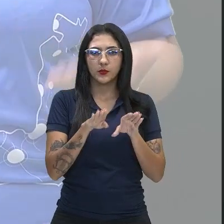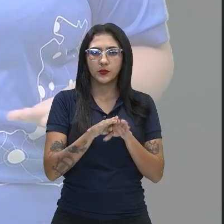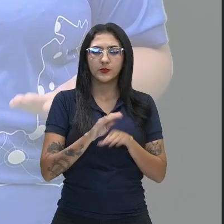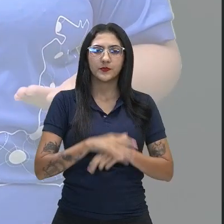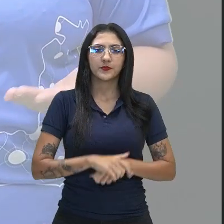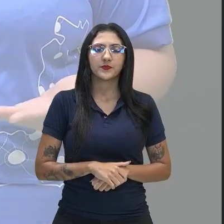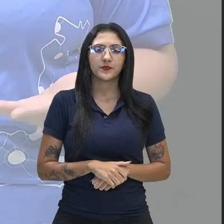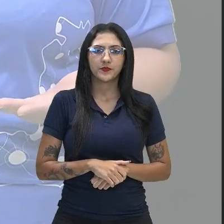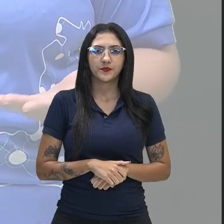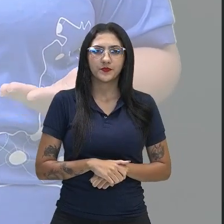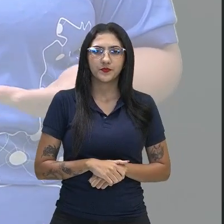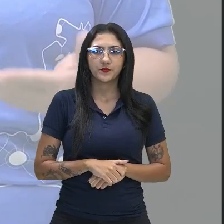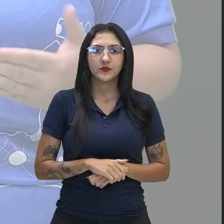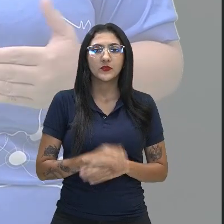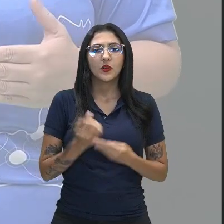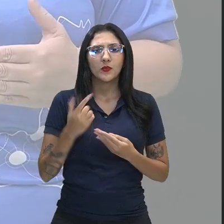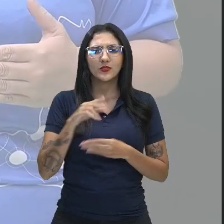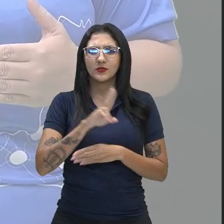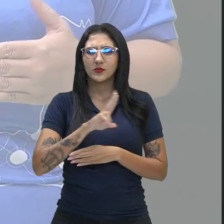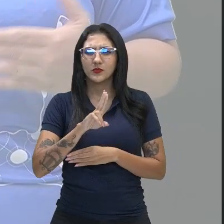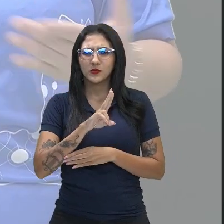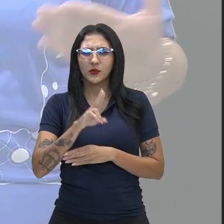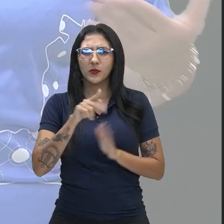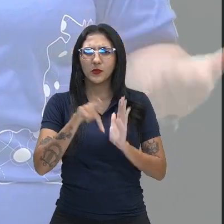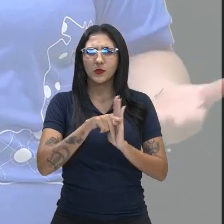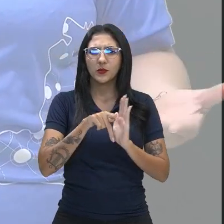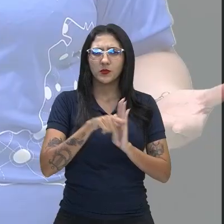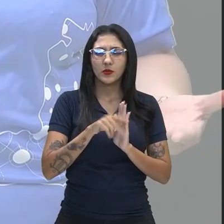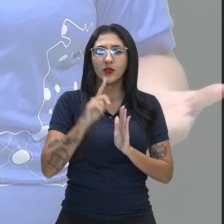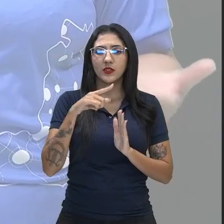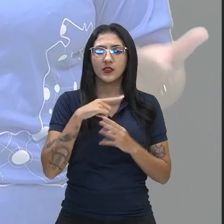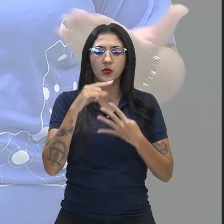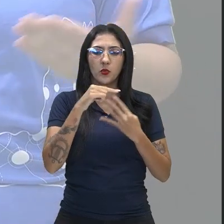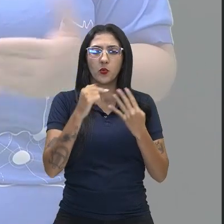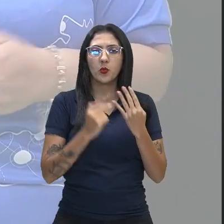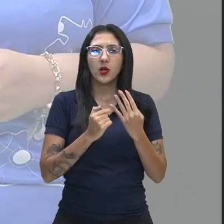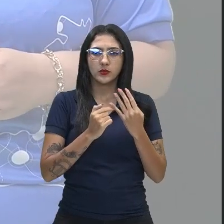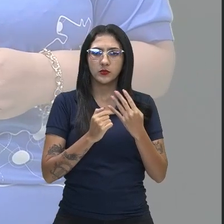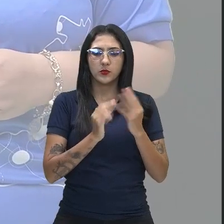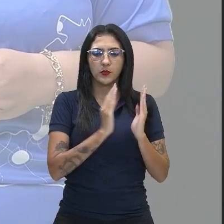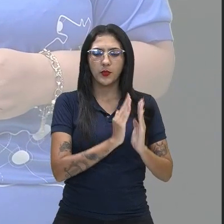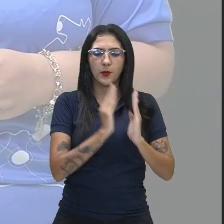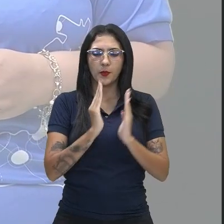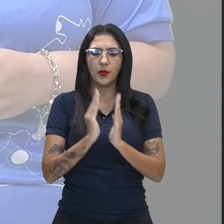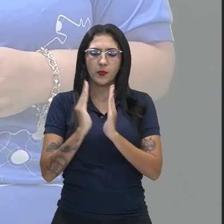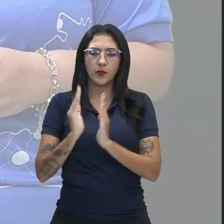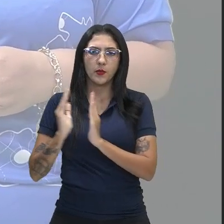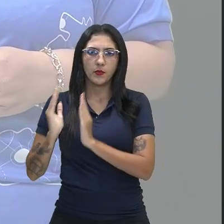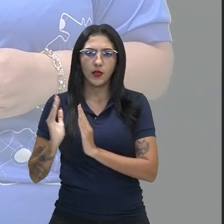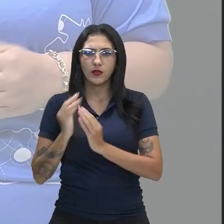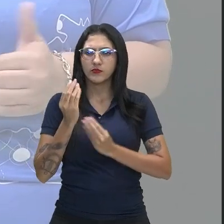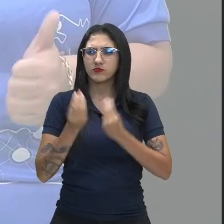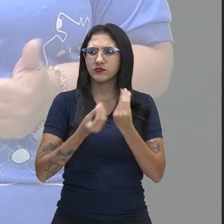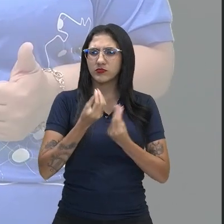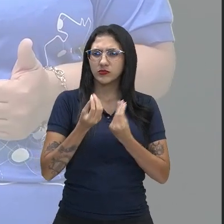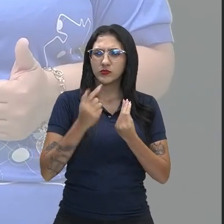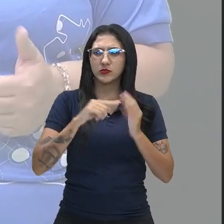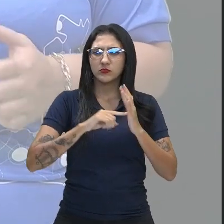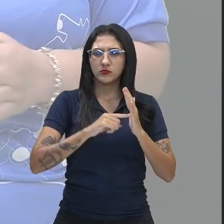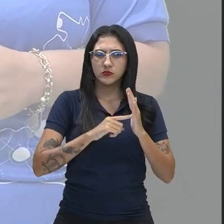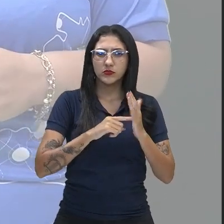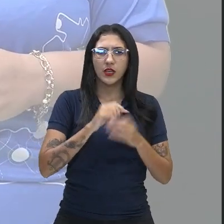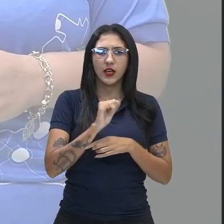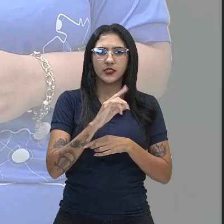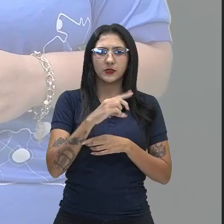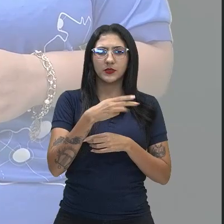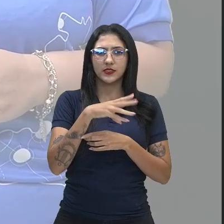E como o próprio nome diz da invenção, é um motor de 4 tempos. Então, quais eram os tempos aí do motor de Otto? A admissão,